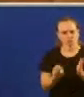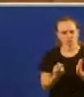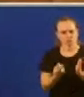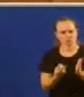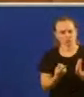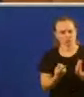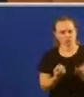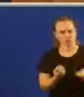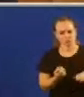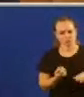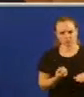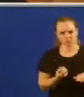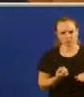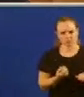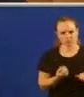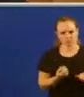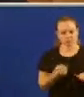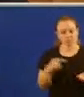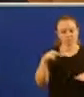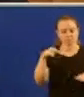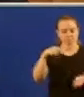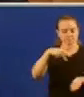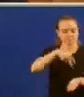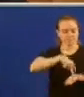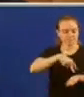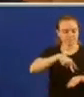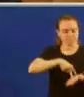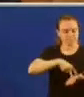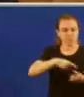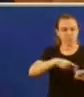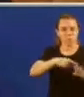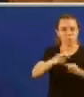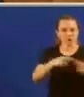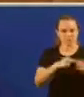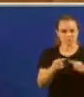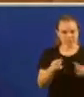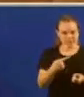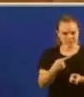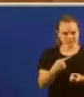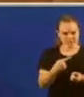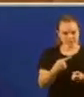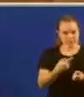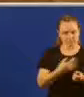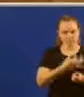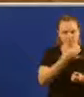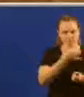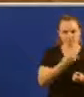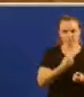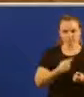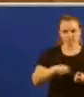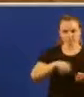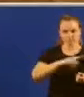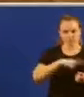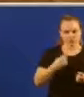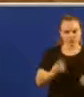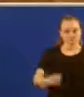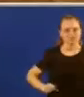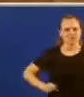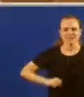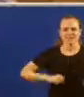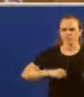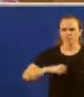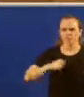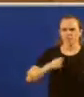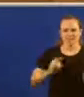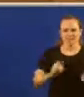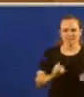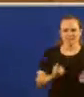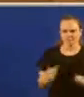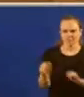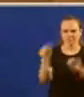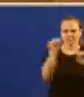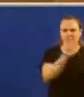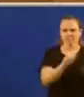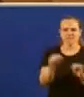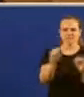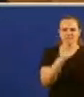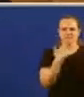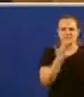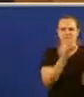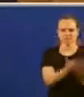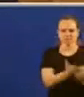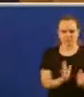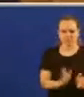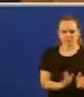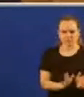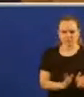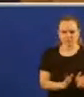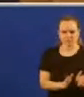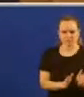esta ponencia desde o bloque nacionalista galego tamén con toda normalidade e naturalidade imos defender as nosas propostas